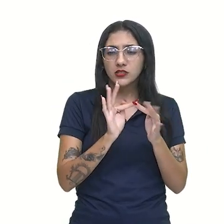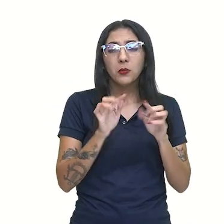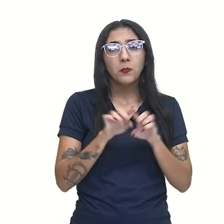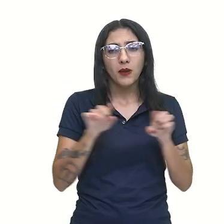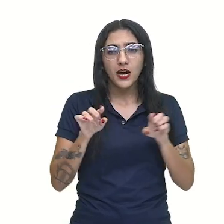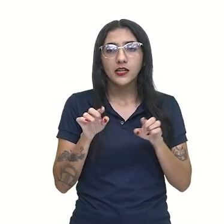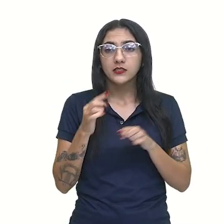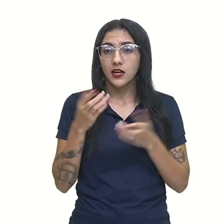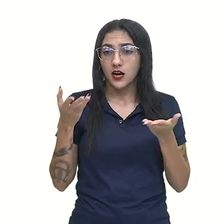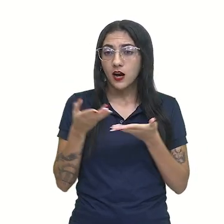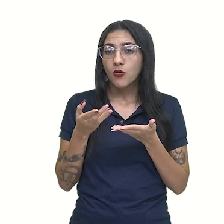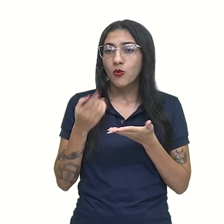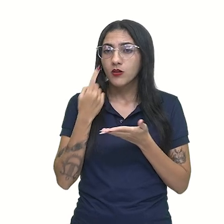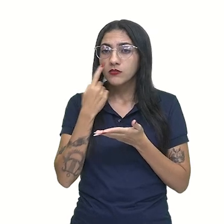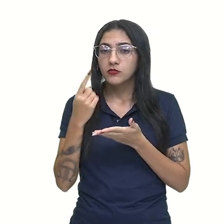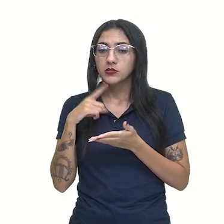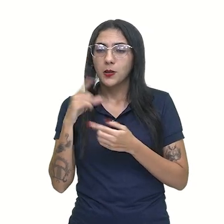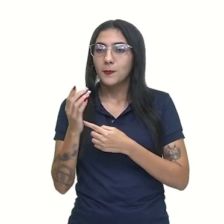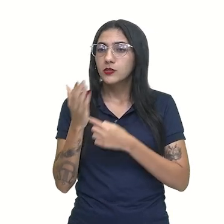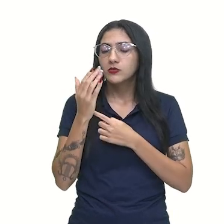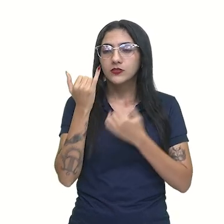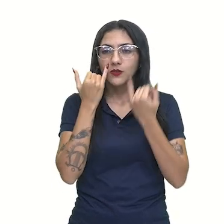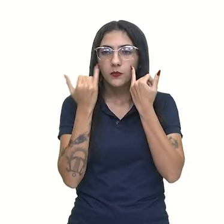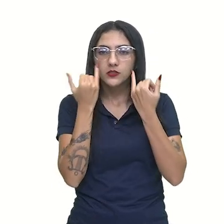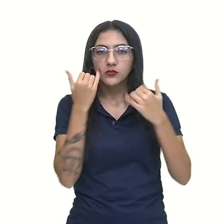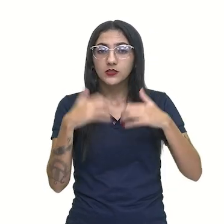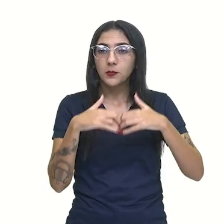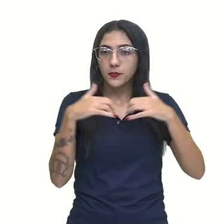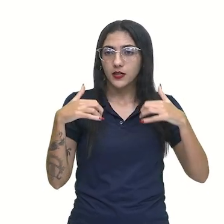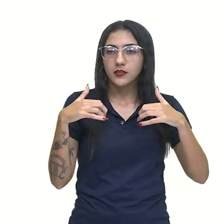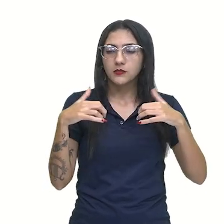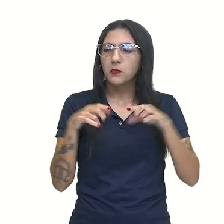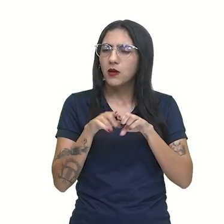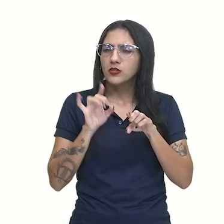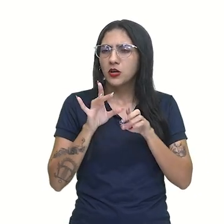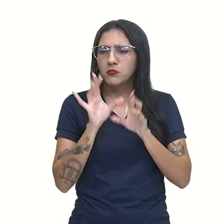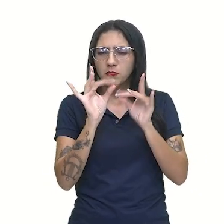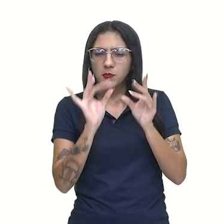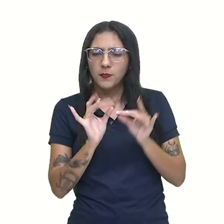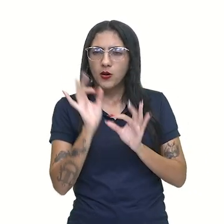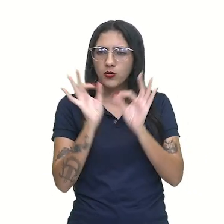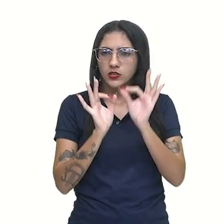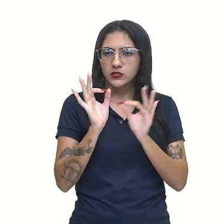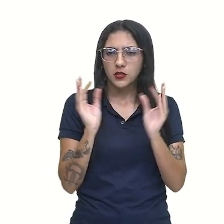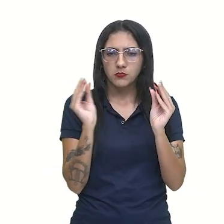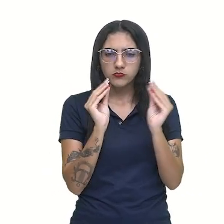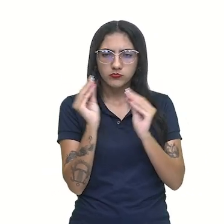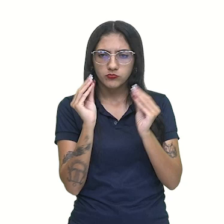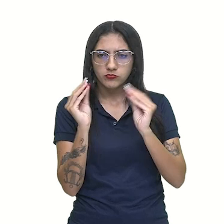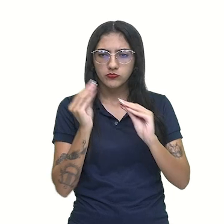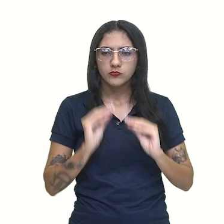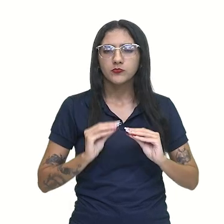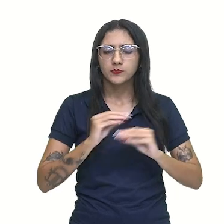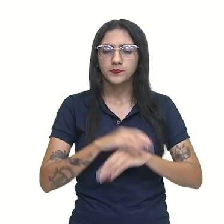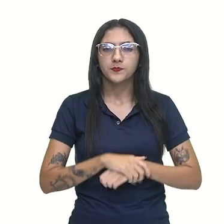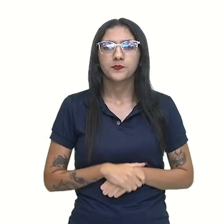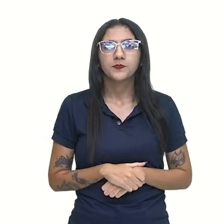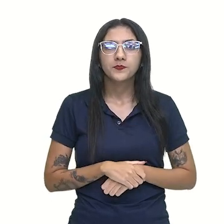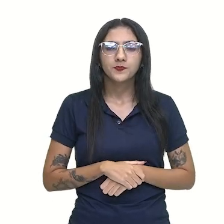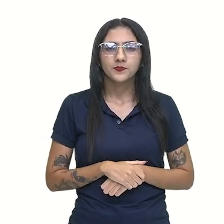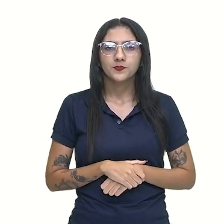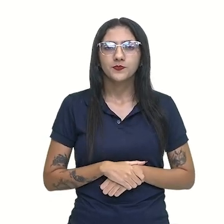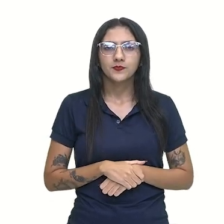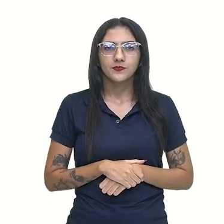gente pode responder perfeitamente, tá? Agora sim, nós vamos identificar aqui